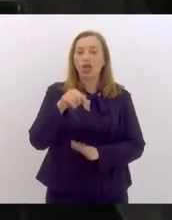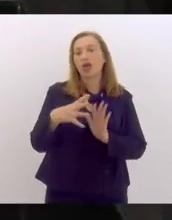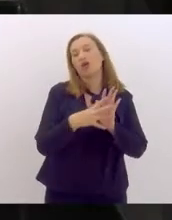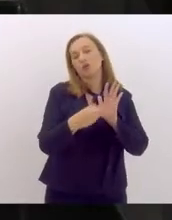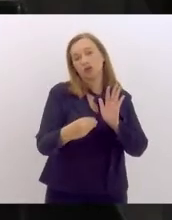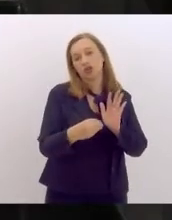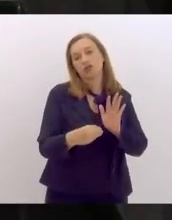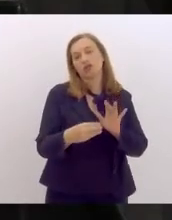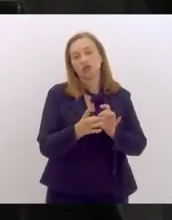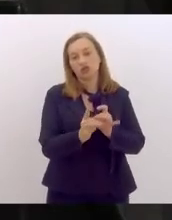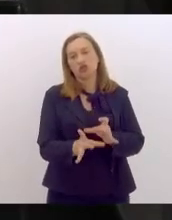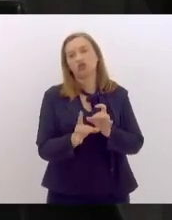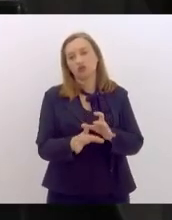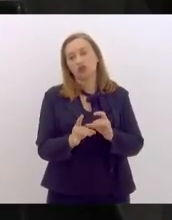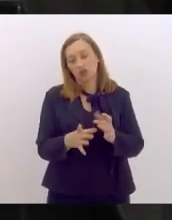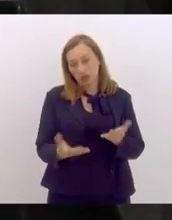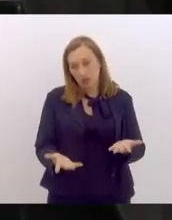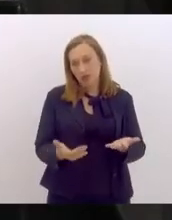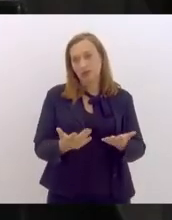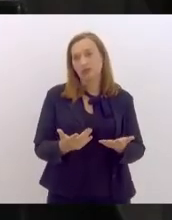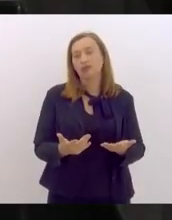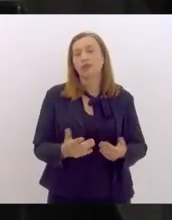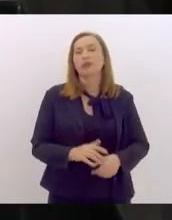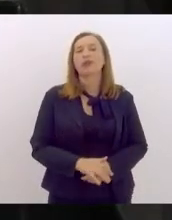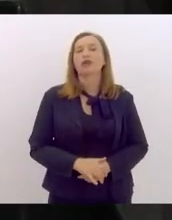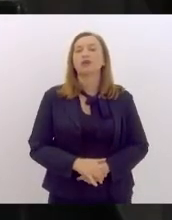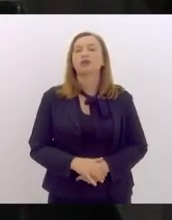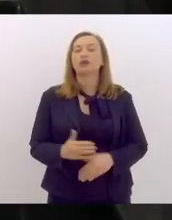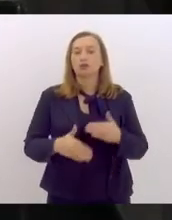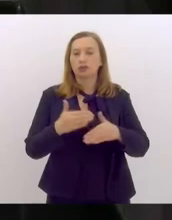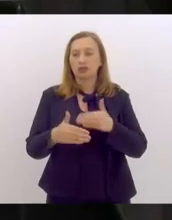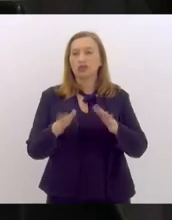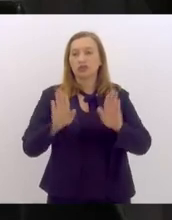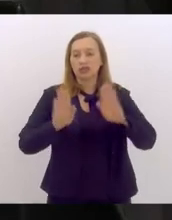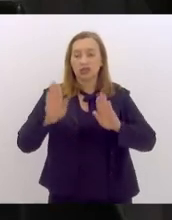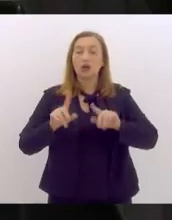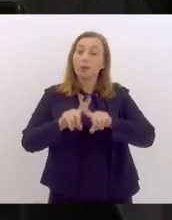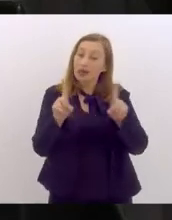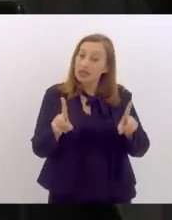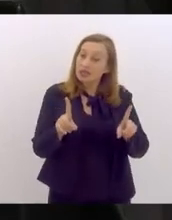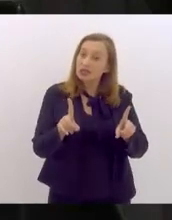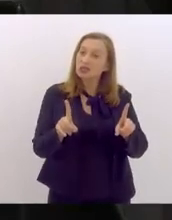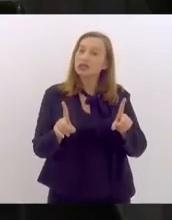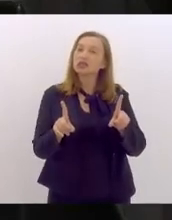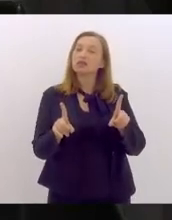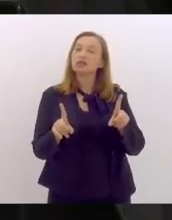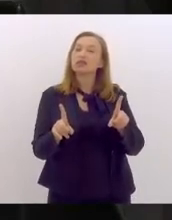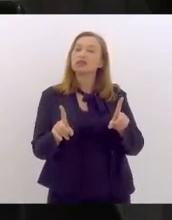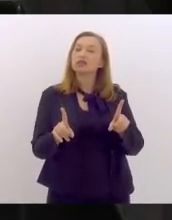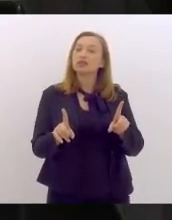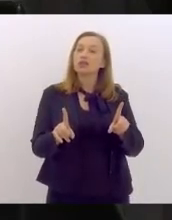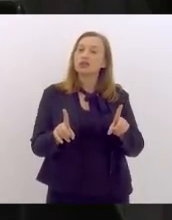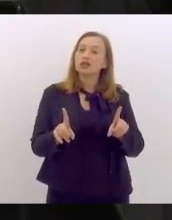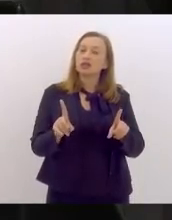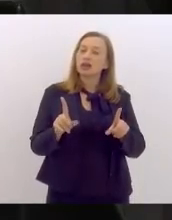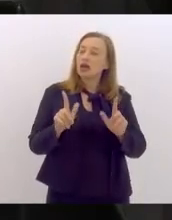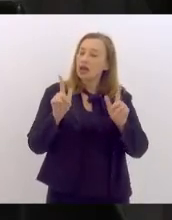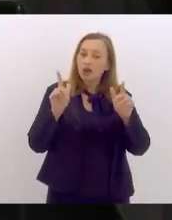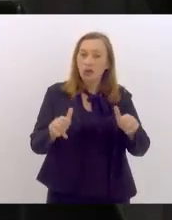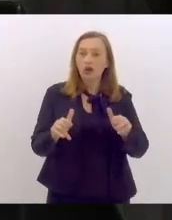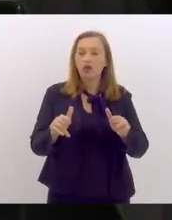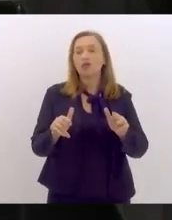forma de formatação através de concessão através de processo licitatório mas é um desenho é um desenho de privatização enfim